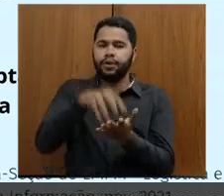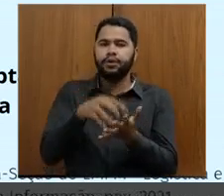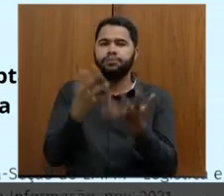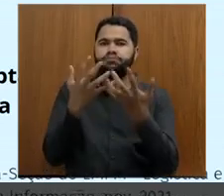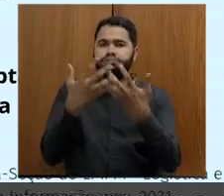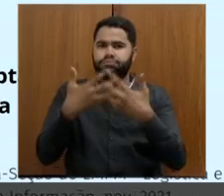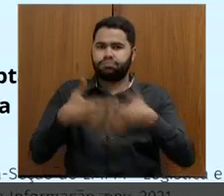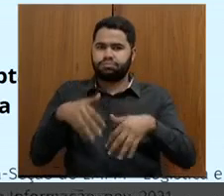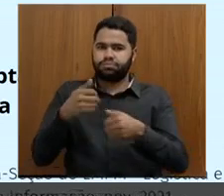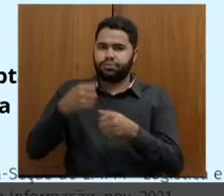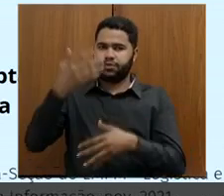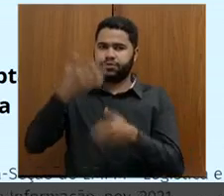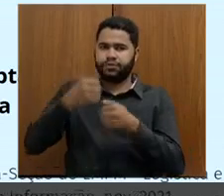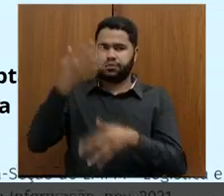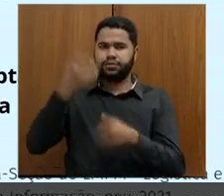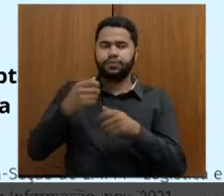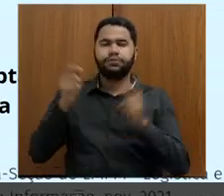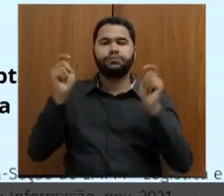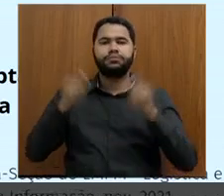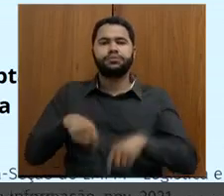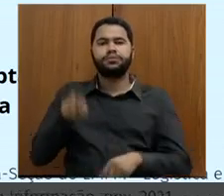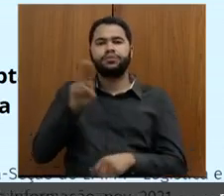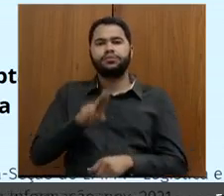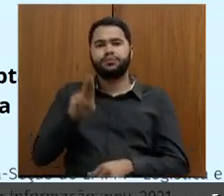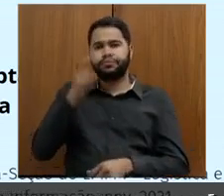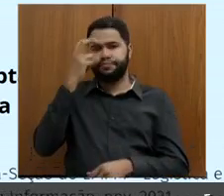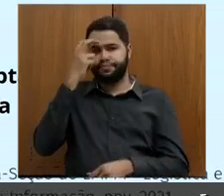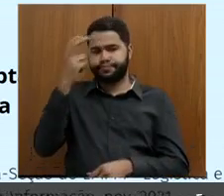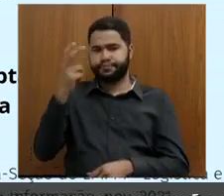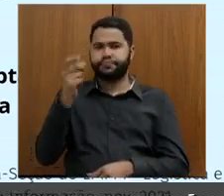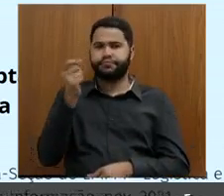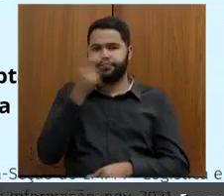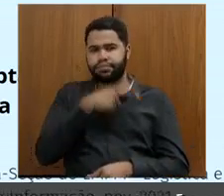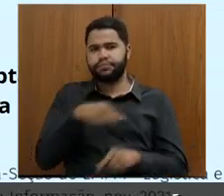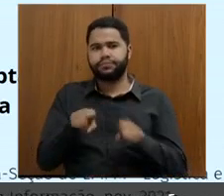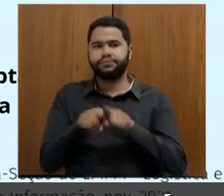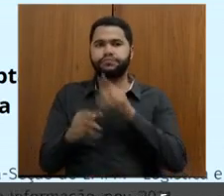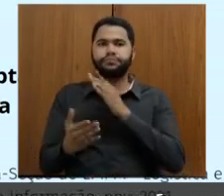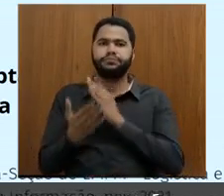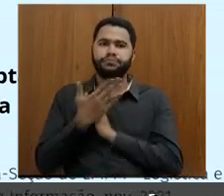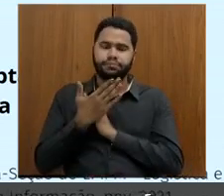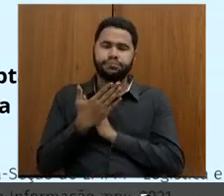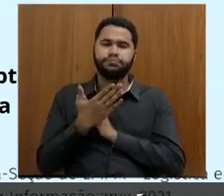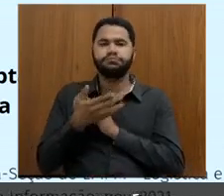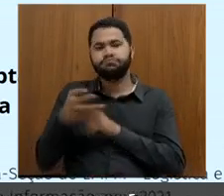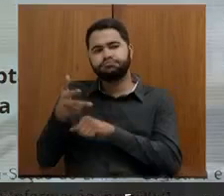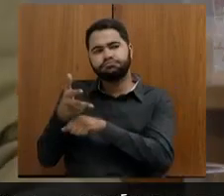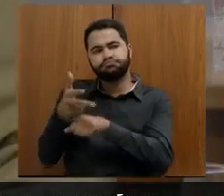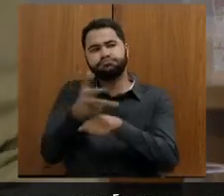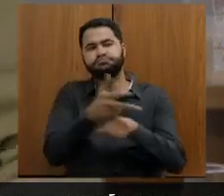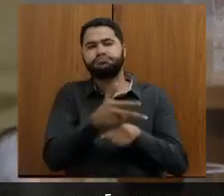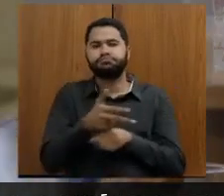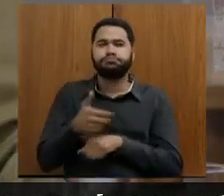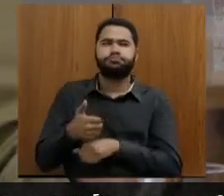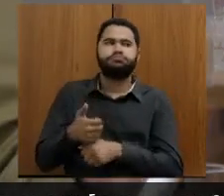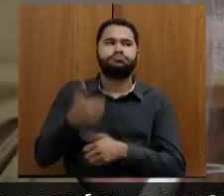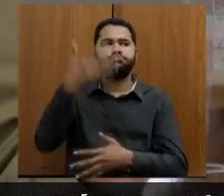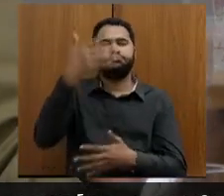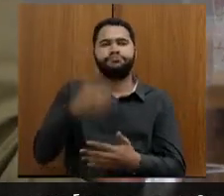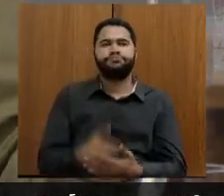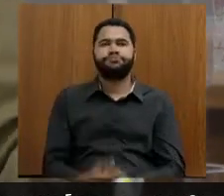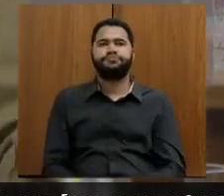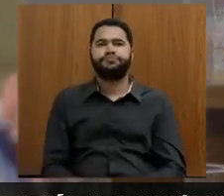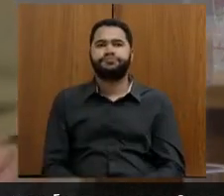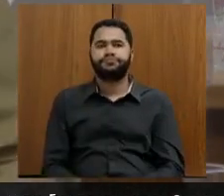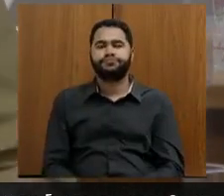processamento de dados com capacidade para usar a inteligência artificial e nos e no monitoramento esses dados